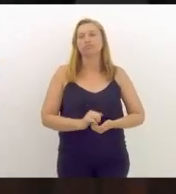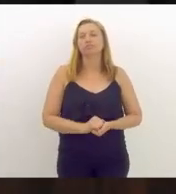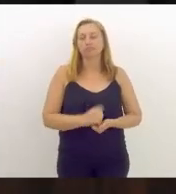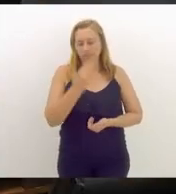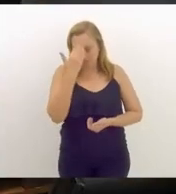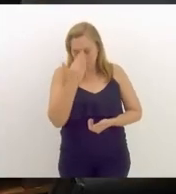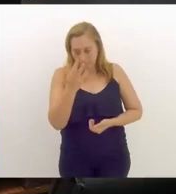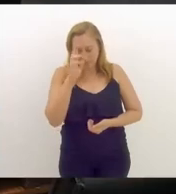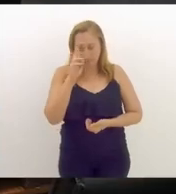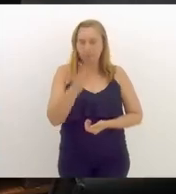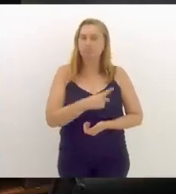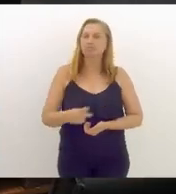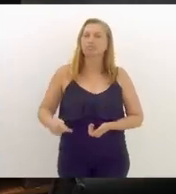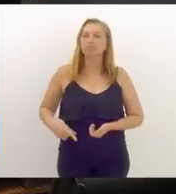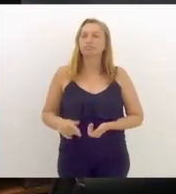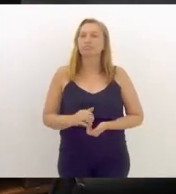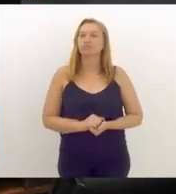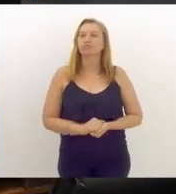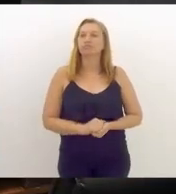Muito obrigado presidente